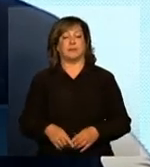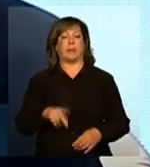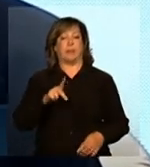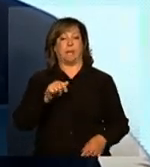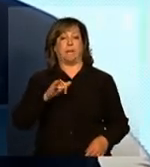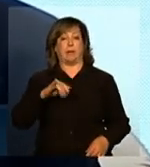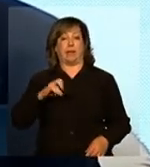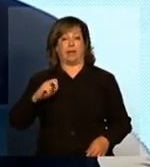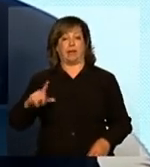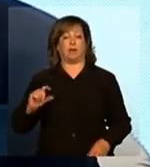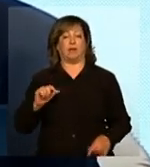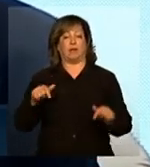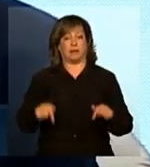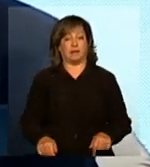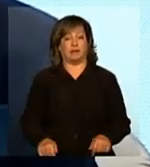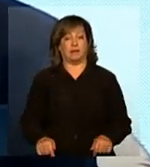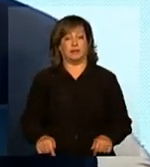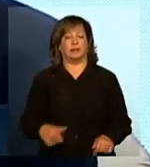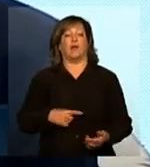painel aqui